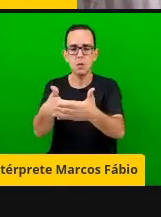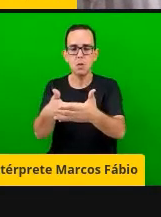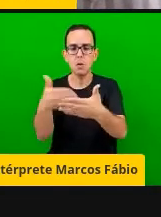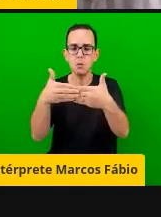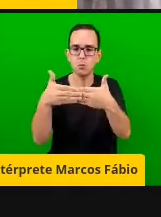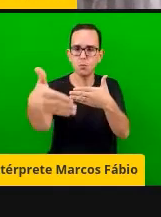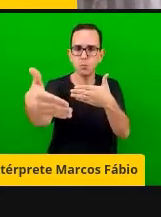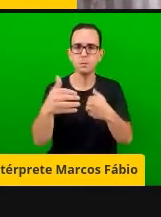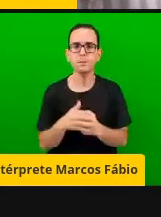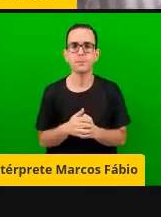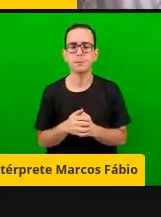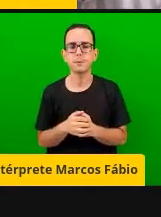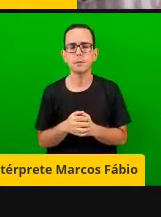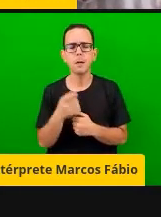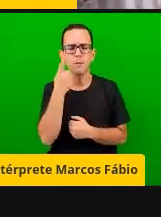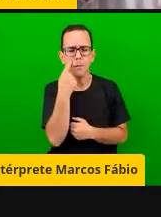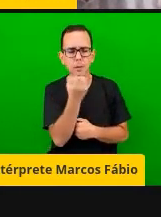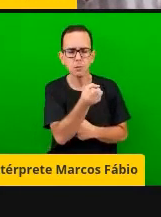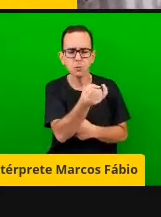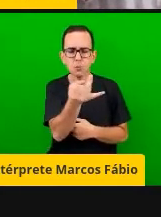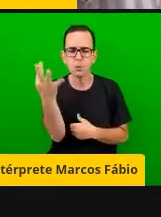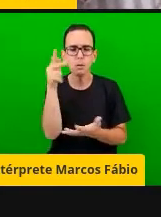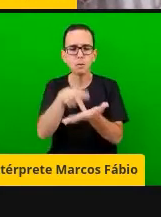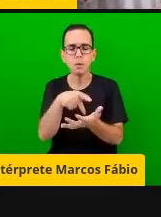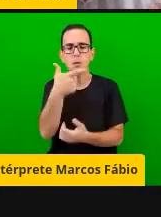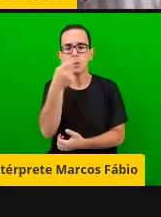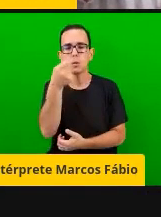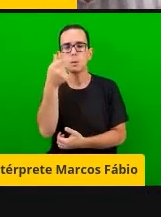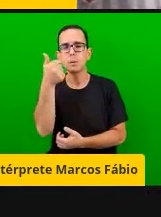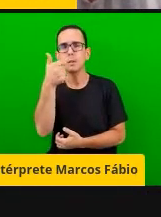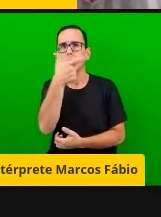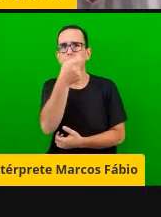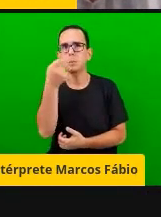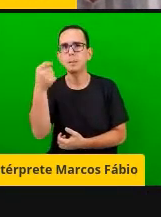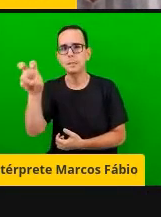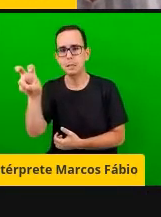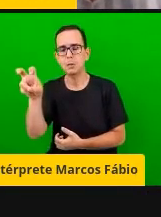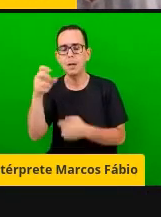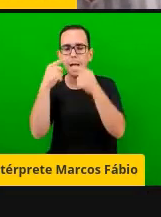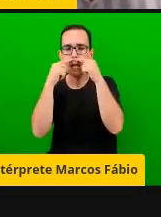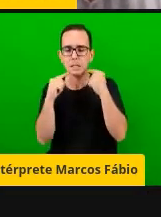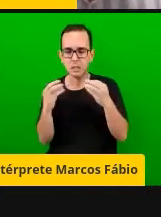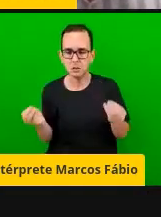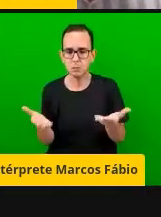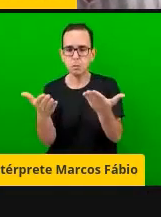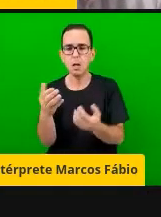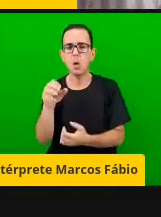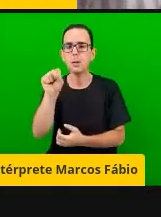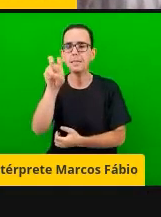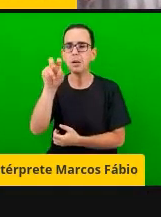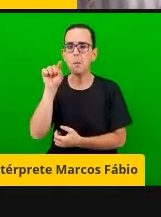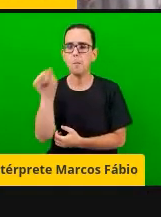nós podemos ver em números absolutos, em 2005, a China investia 86 bilhões de dólares em ciência, tecnologia e